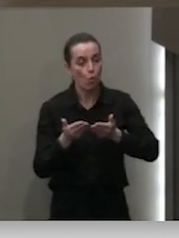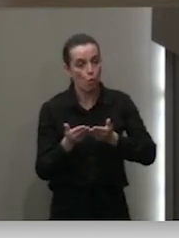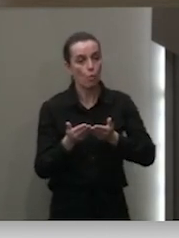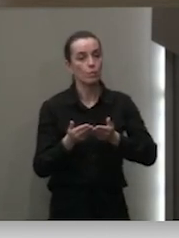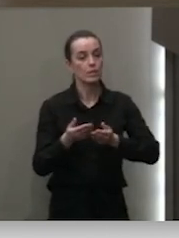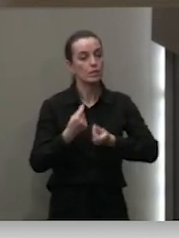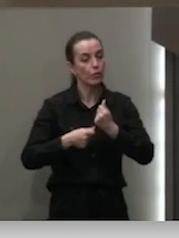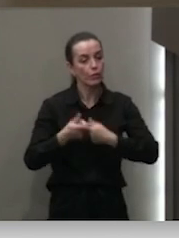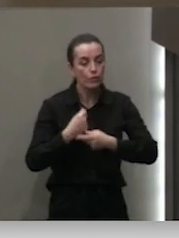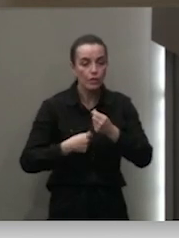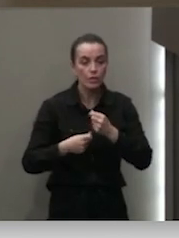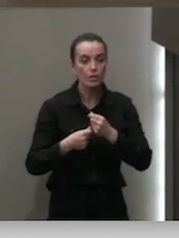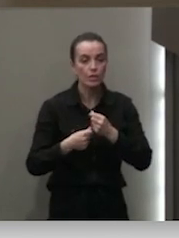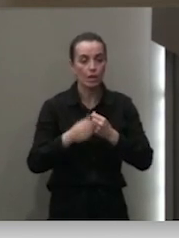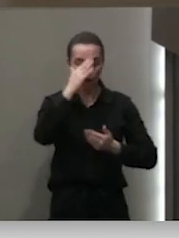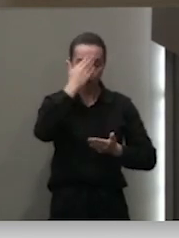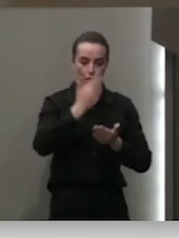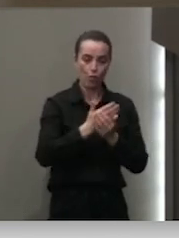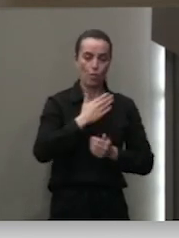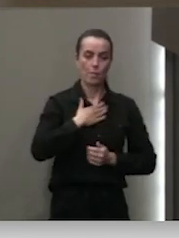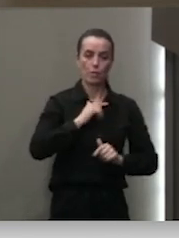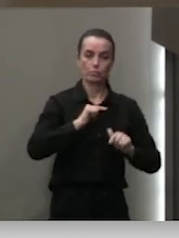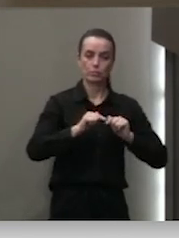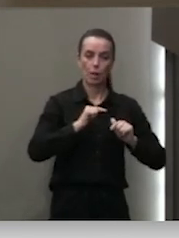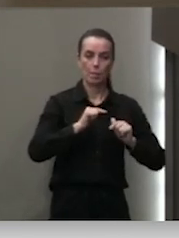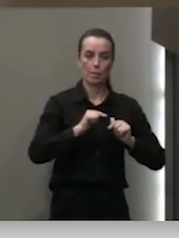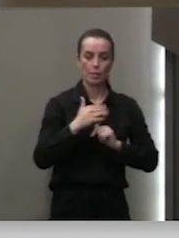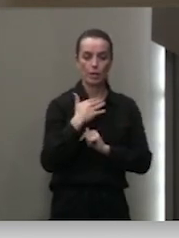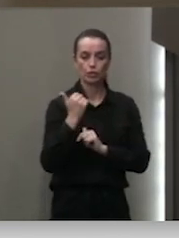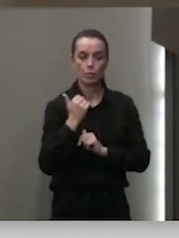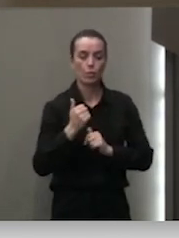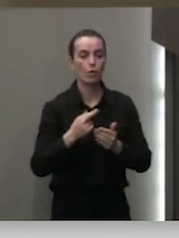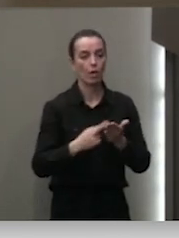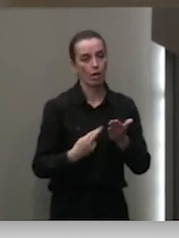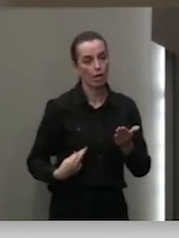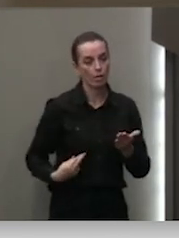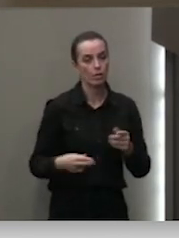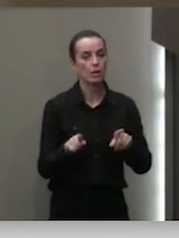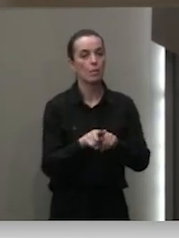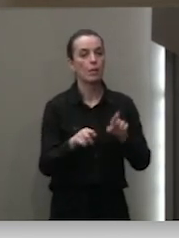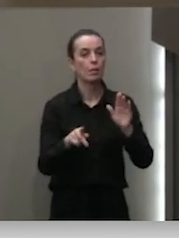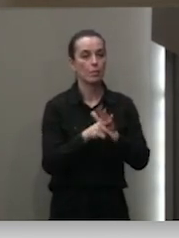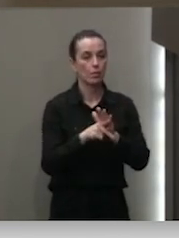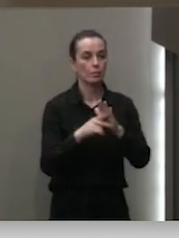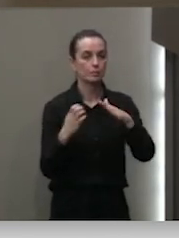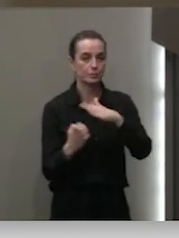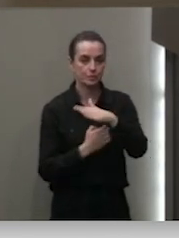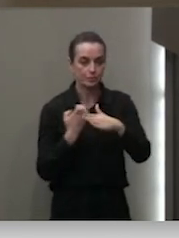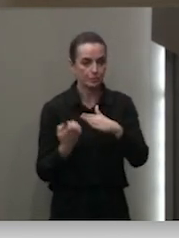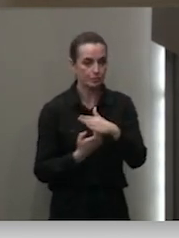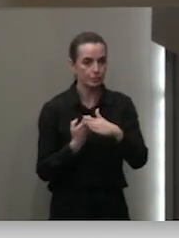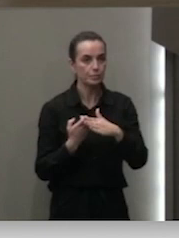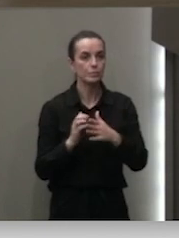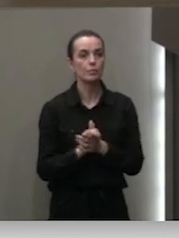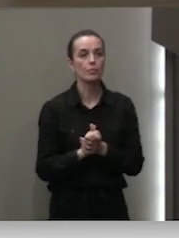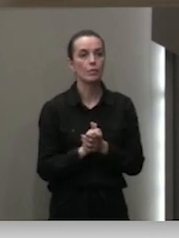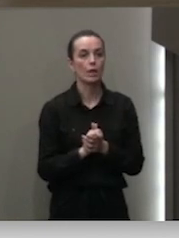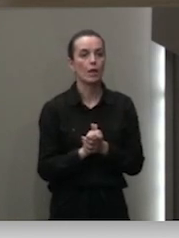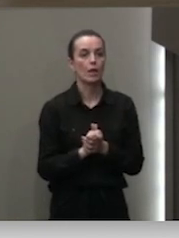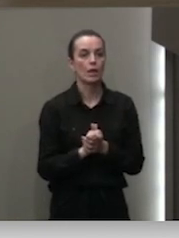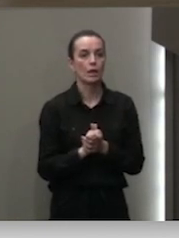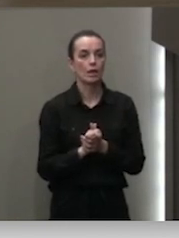me nomeou como relator a confiança da presidência da casa e a própria empresa que viabilizou a aprovação de um projeto onde